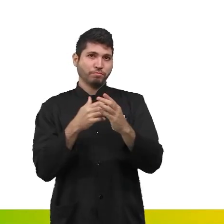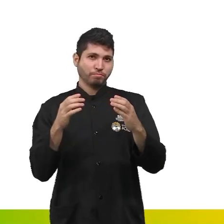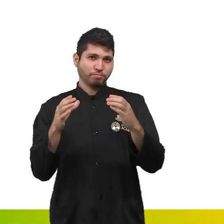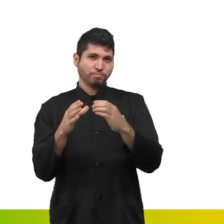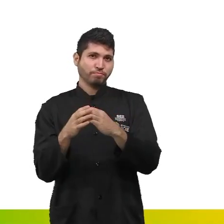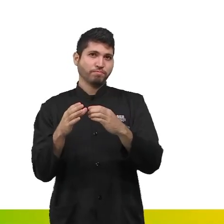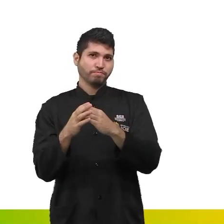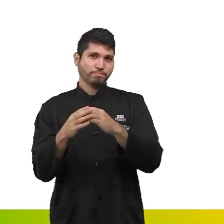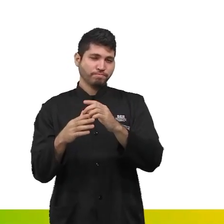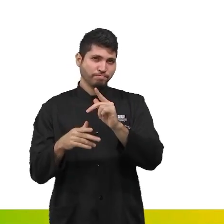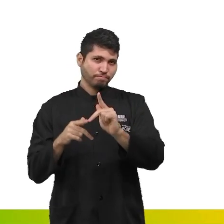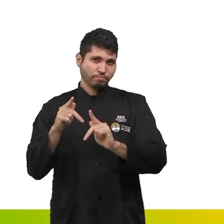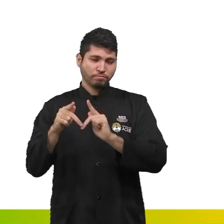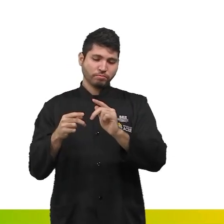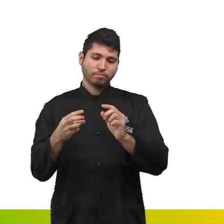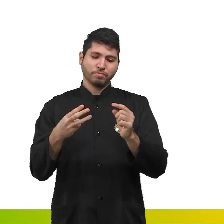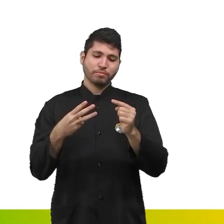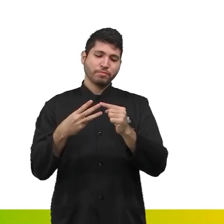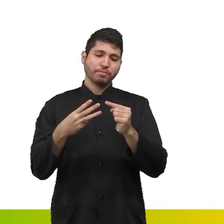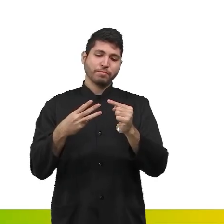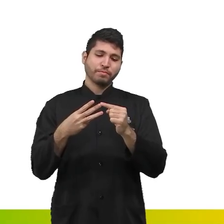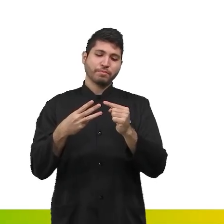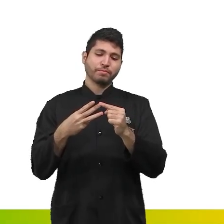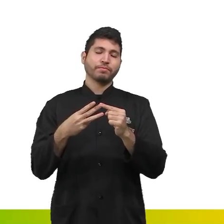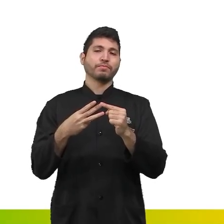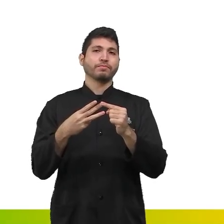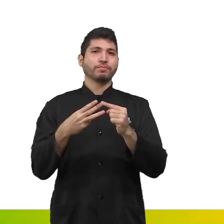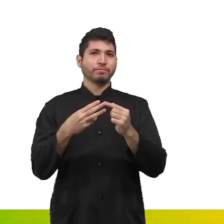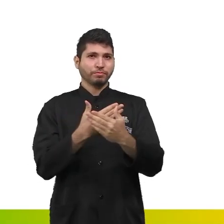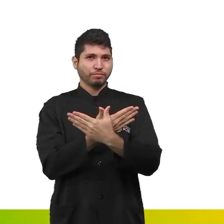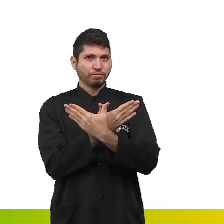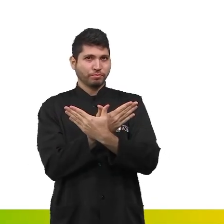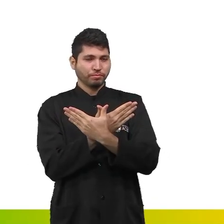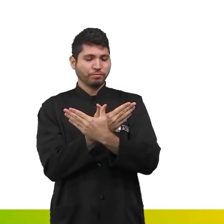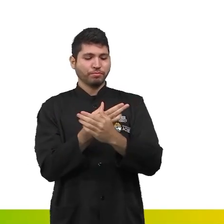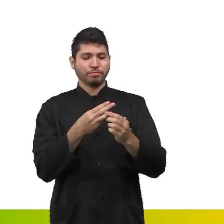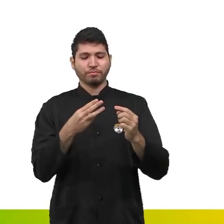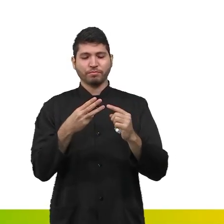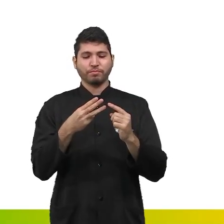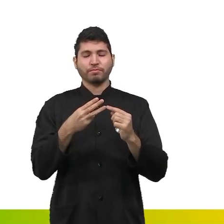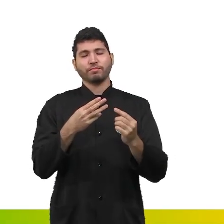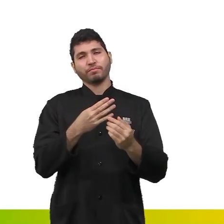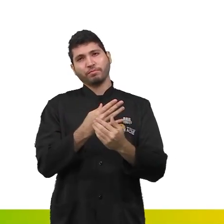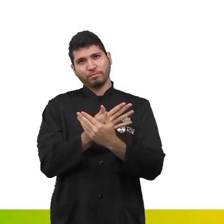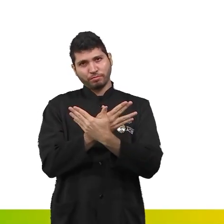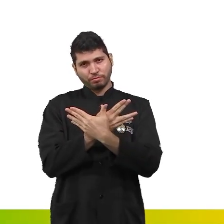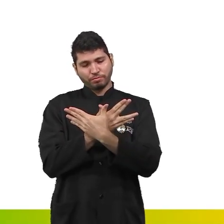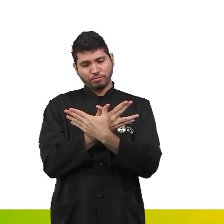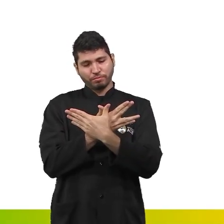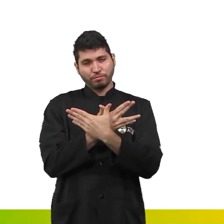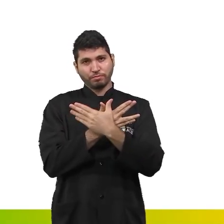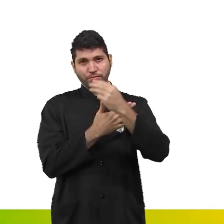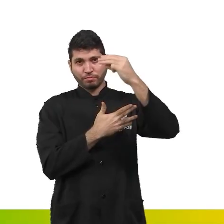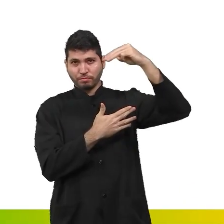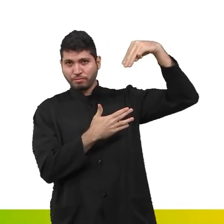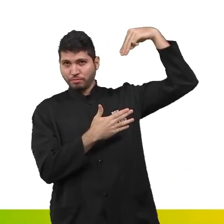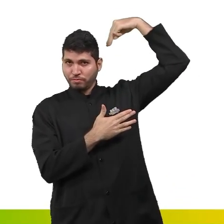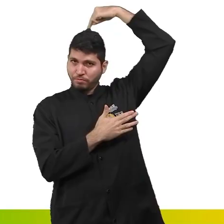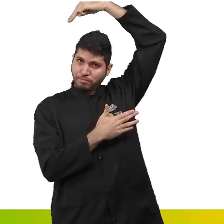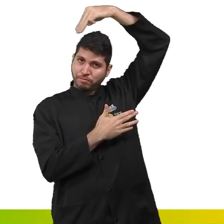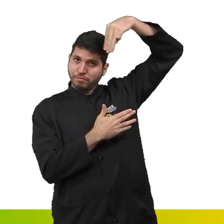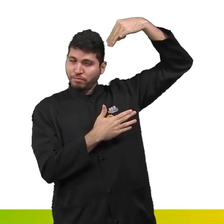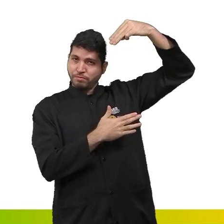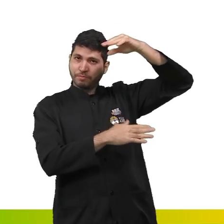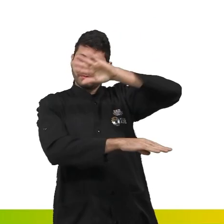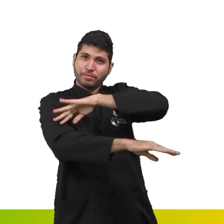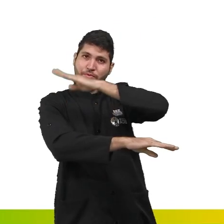civilização, né? Os astecas e incas, no México e aqui na Cordilheira dos Andes, respectivamente. dois